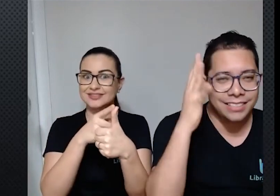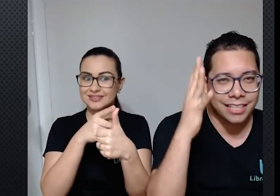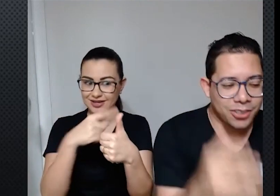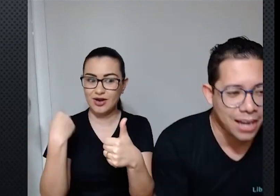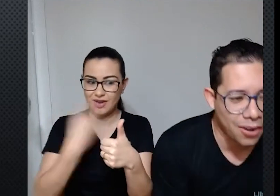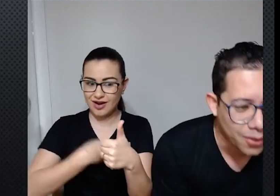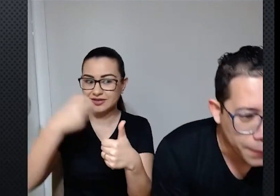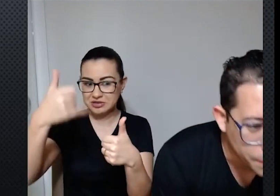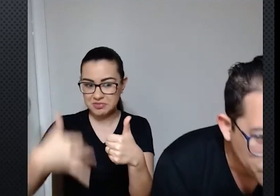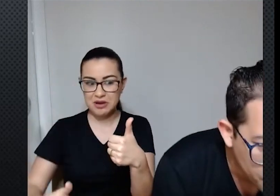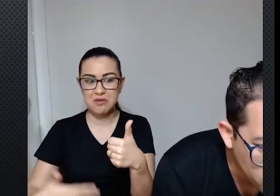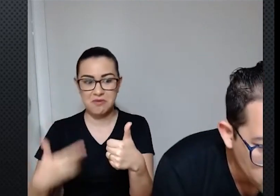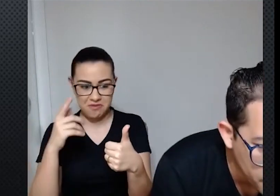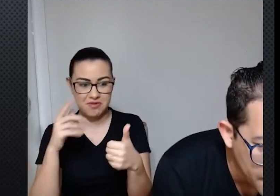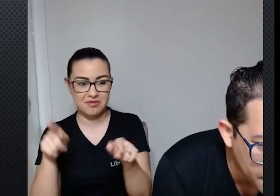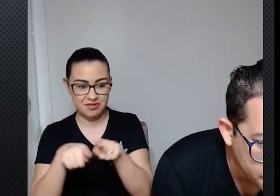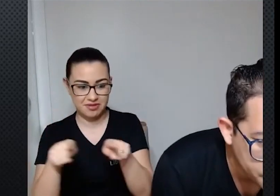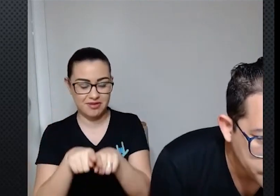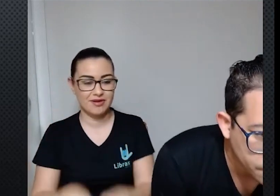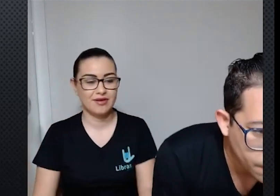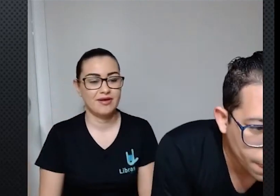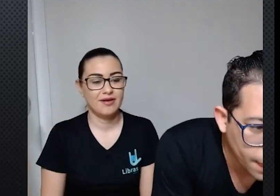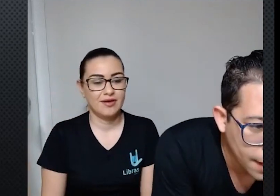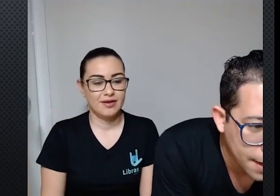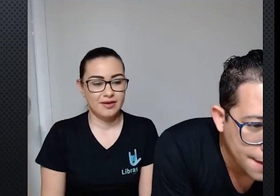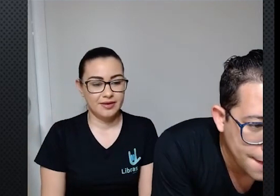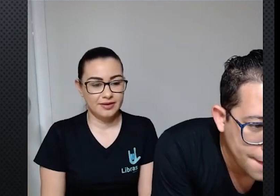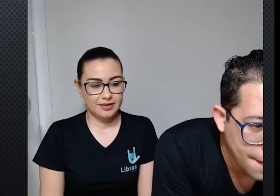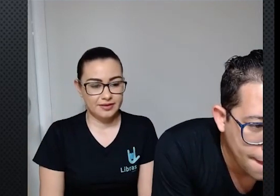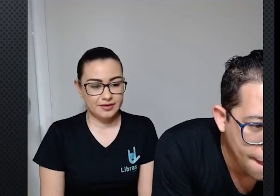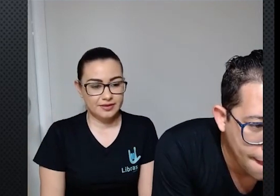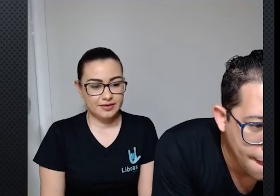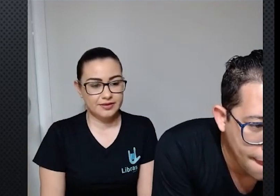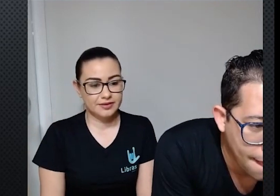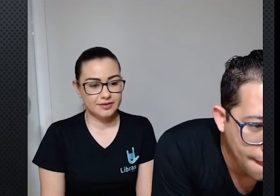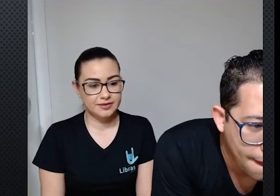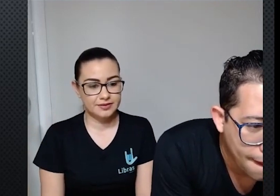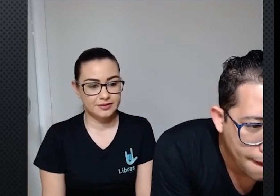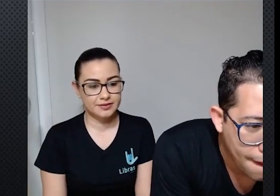hein? Sensacional. Muito bem.